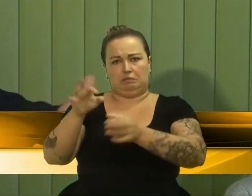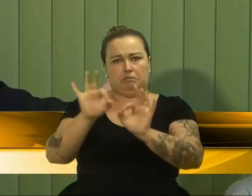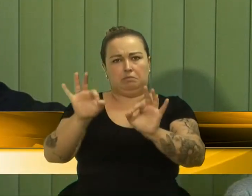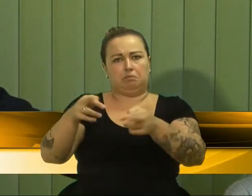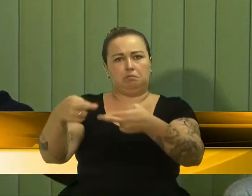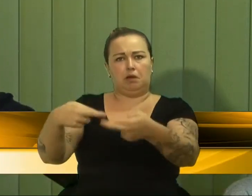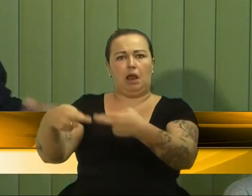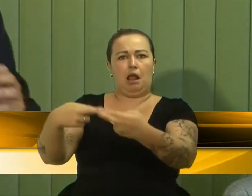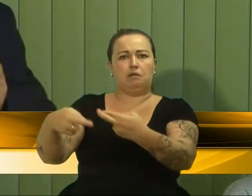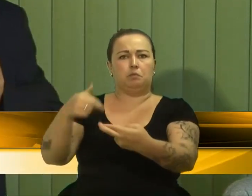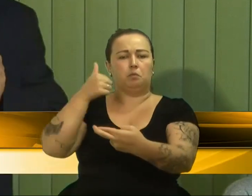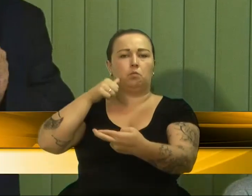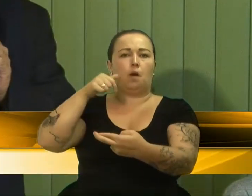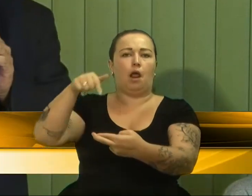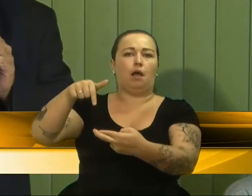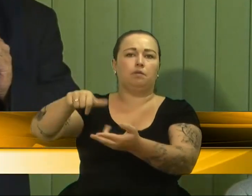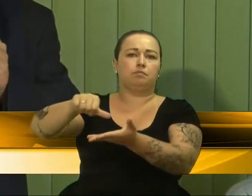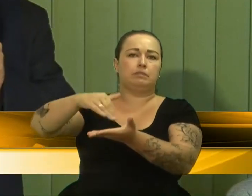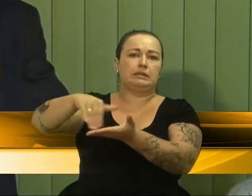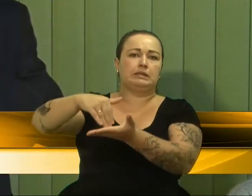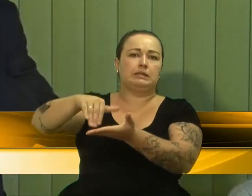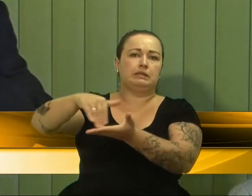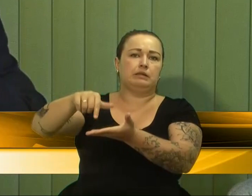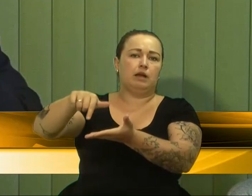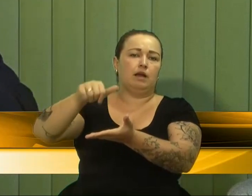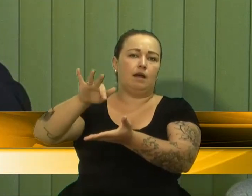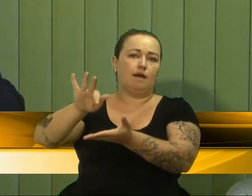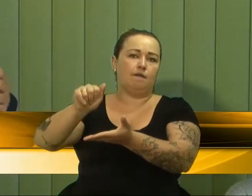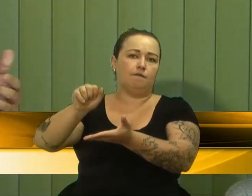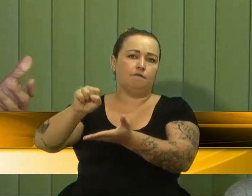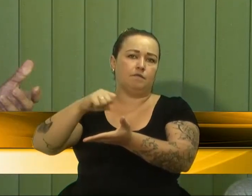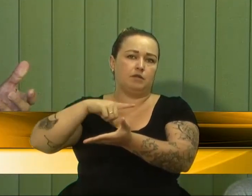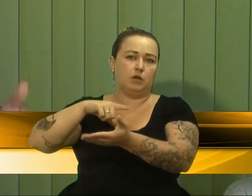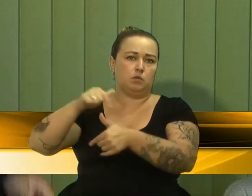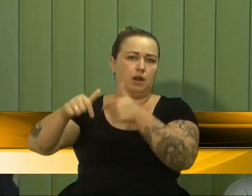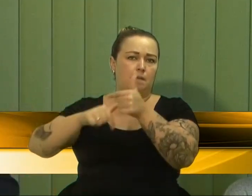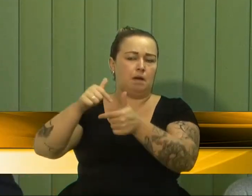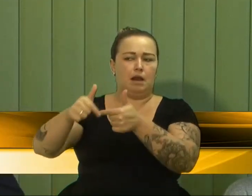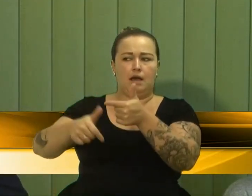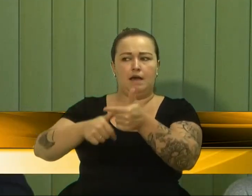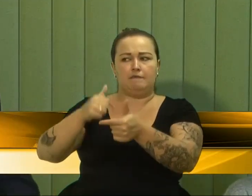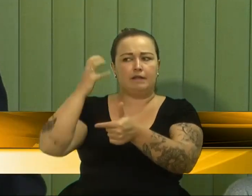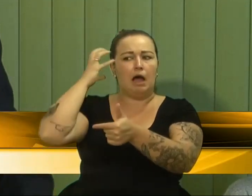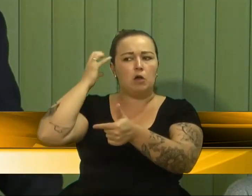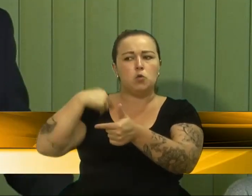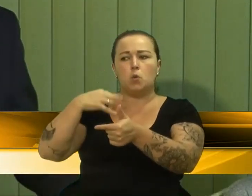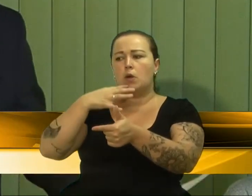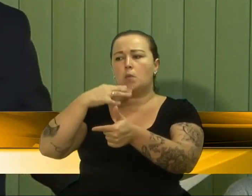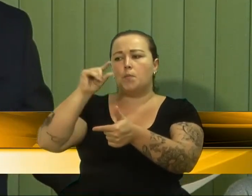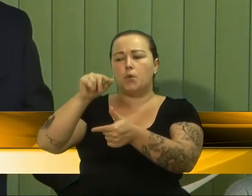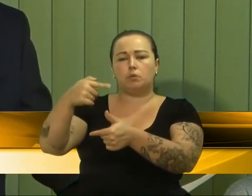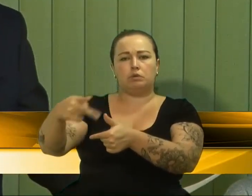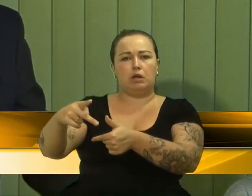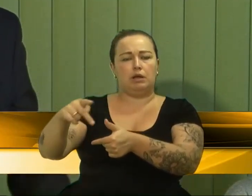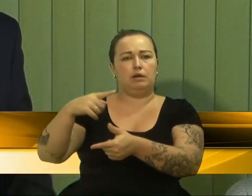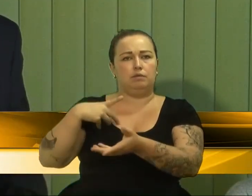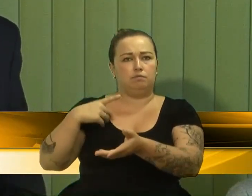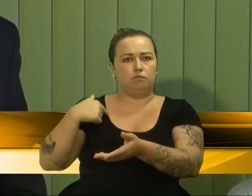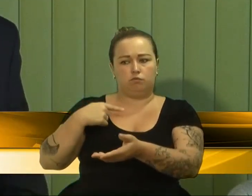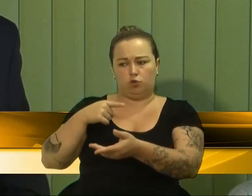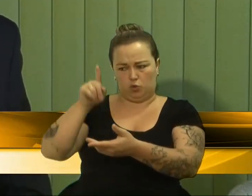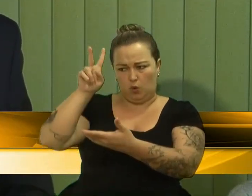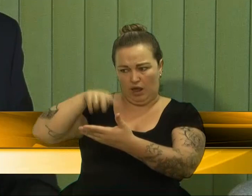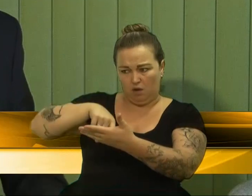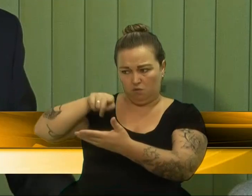não tenho relação com ela e conheço ela do tempo que eu trabalhava na rádio. Mas eu não vejo problema nenhum, talvez eu não tenha nem lido o pedido